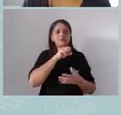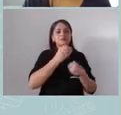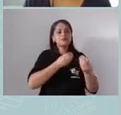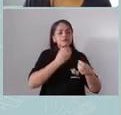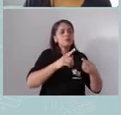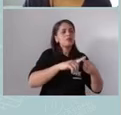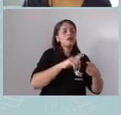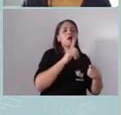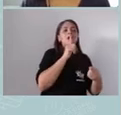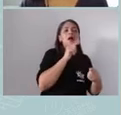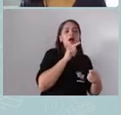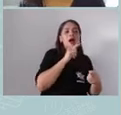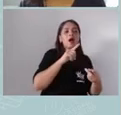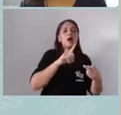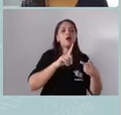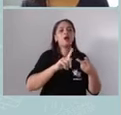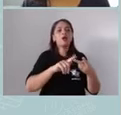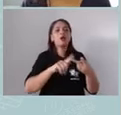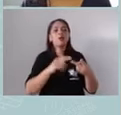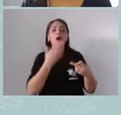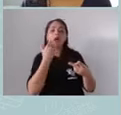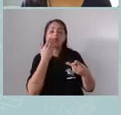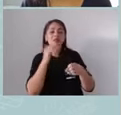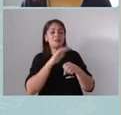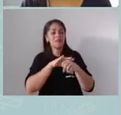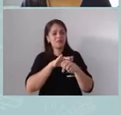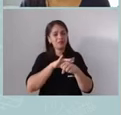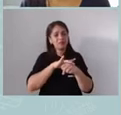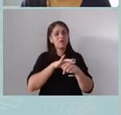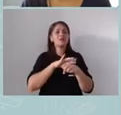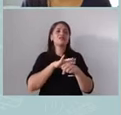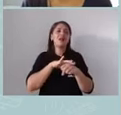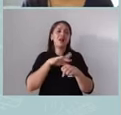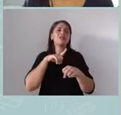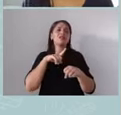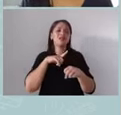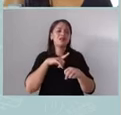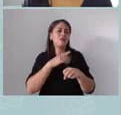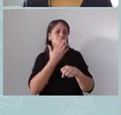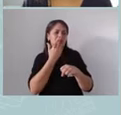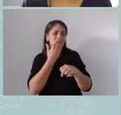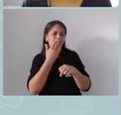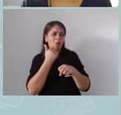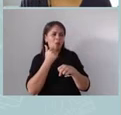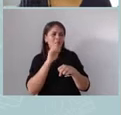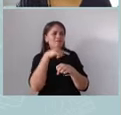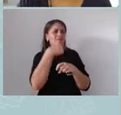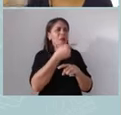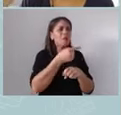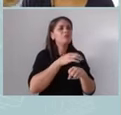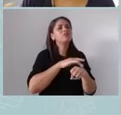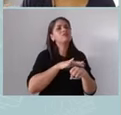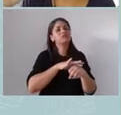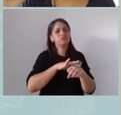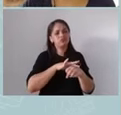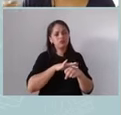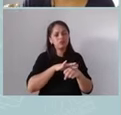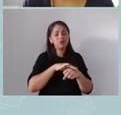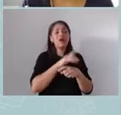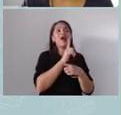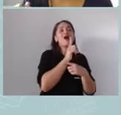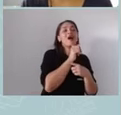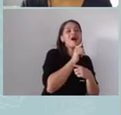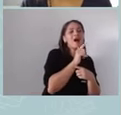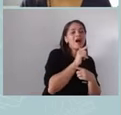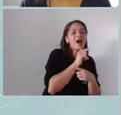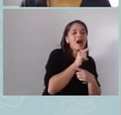são causadas por rotavírus, hepatite A também, que é uma doença causada por vírus, né, que a pessoa vai adquirir ao ingerir água ou